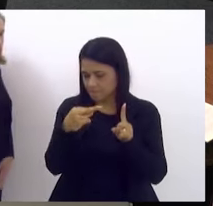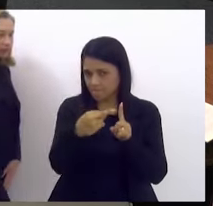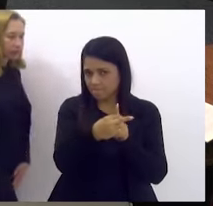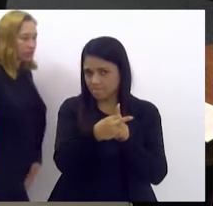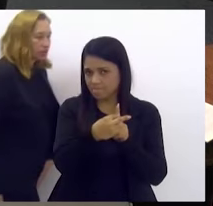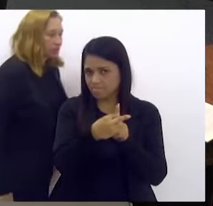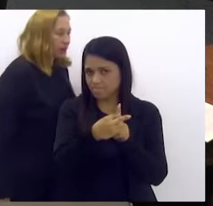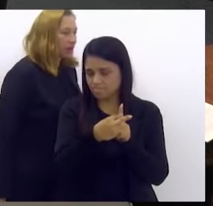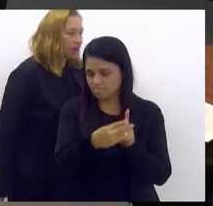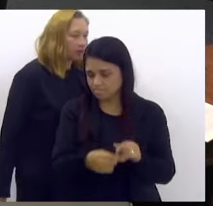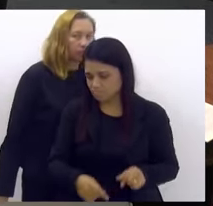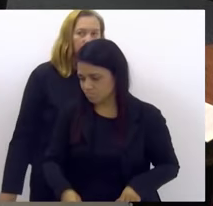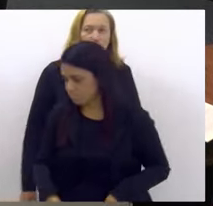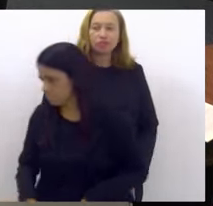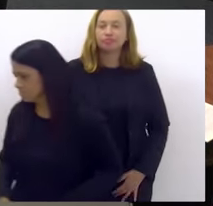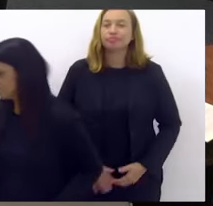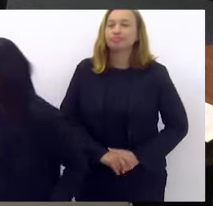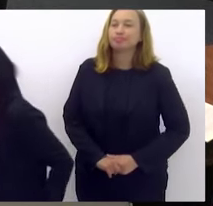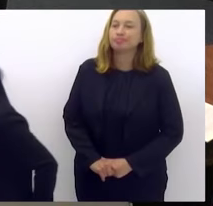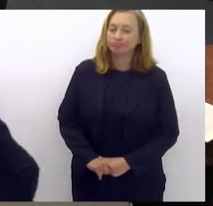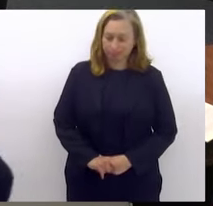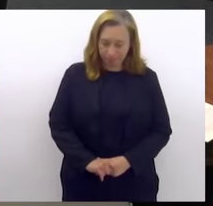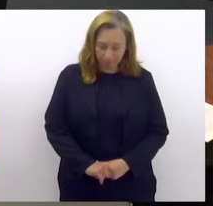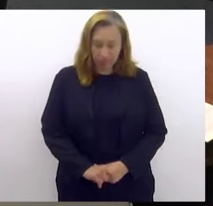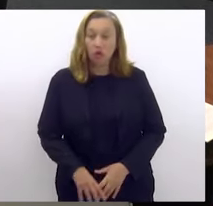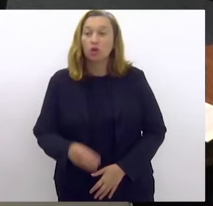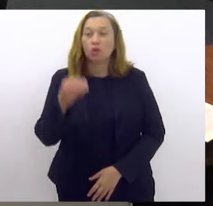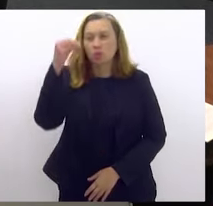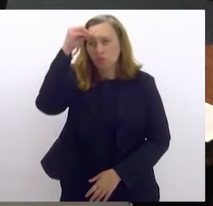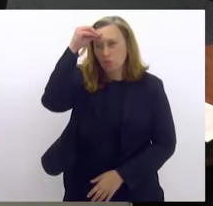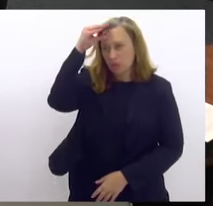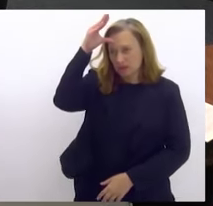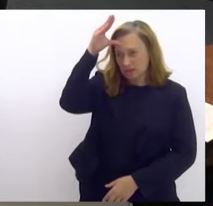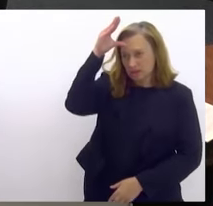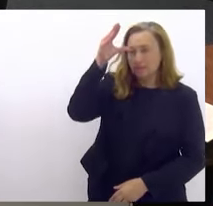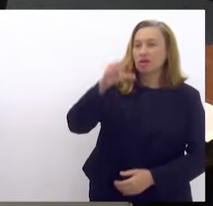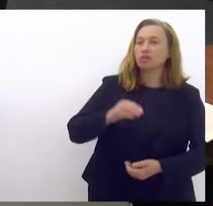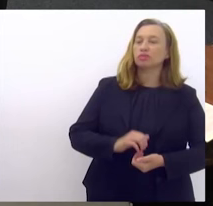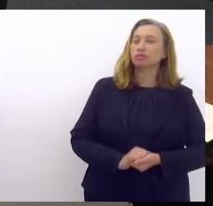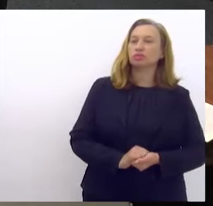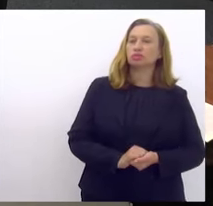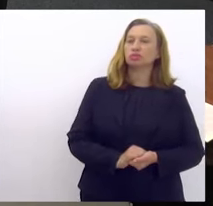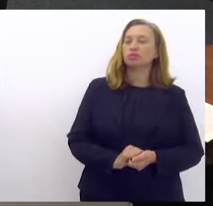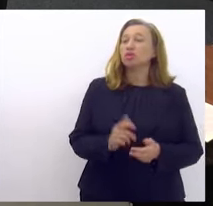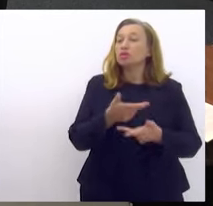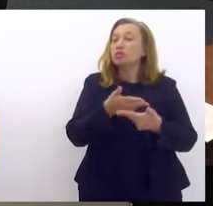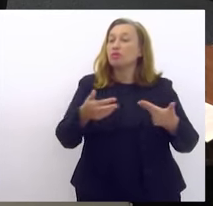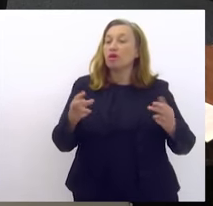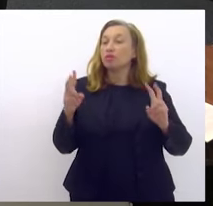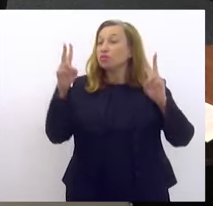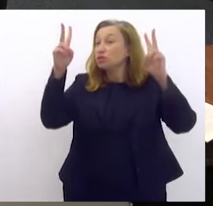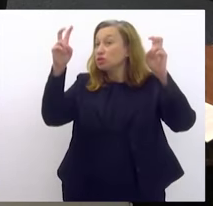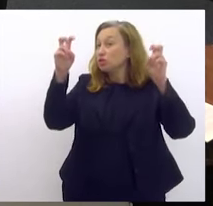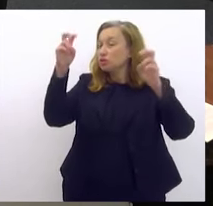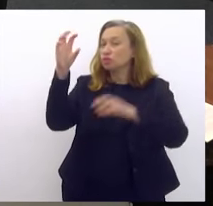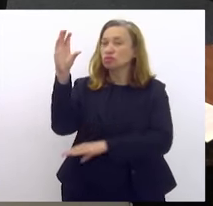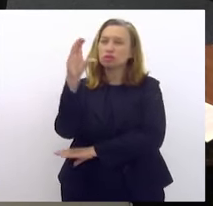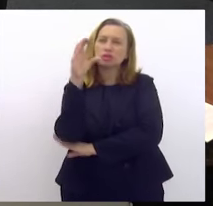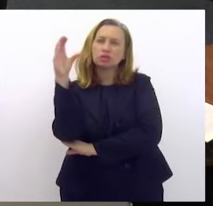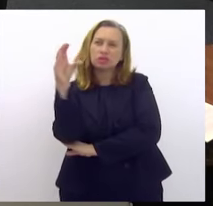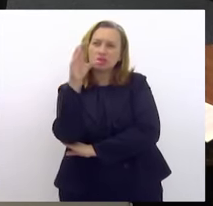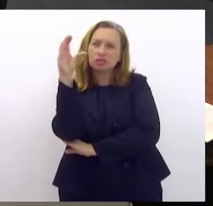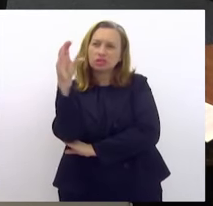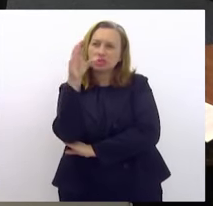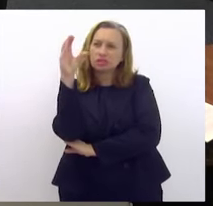poderíamos considerar que o conhecimento sobre muitos temas e assuntos, inclusive científicos, que